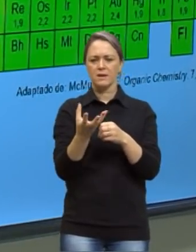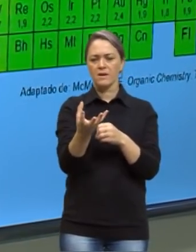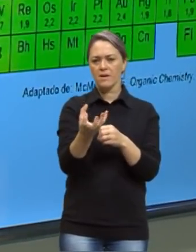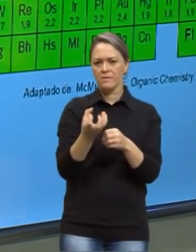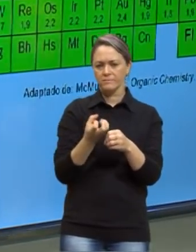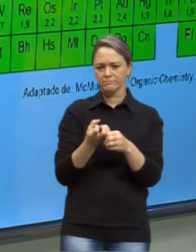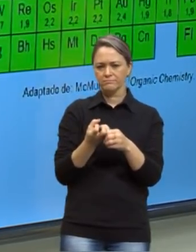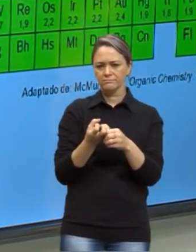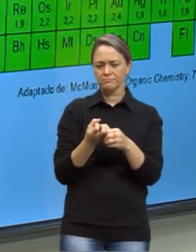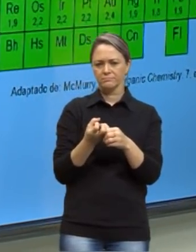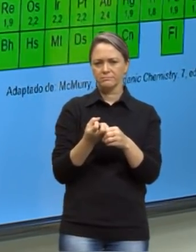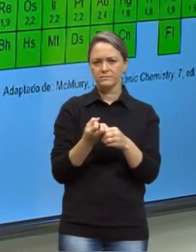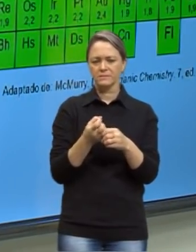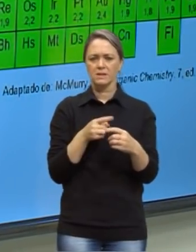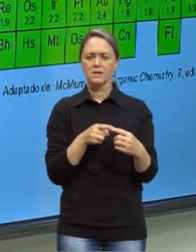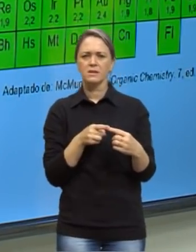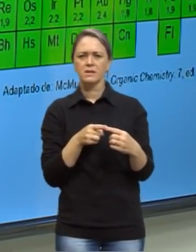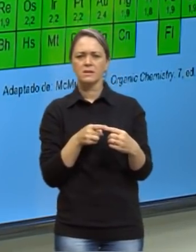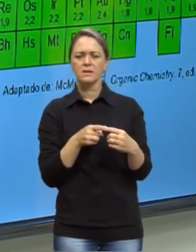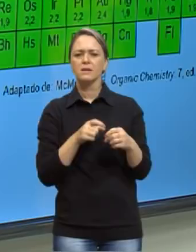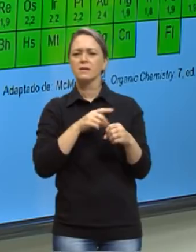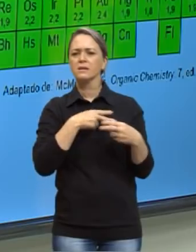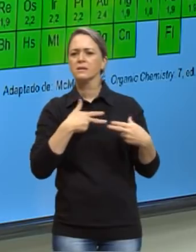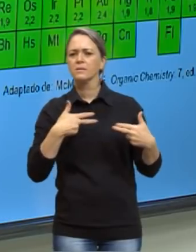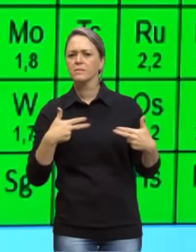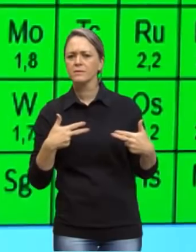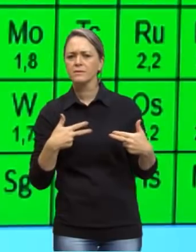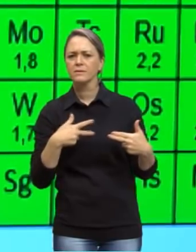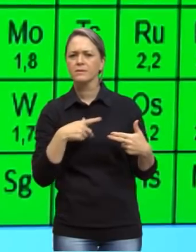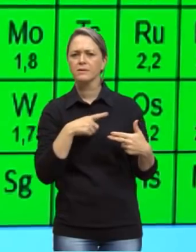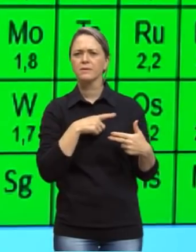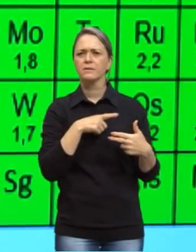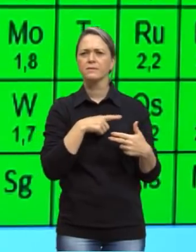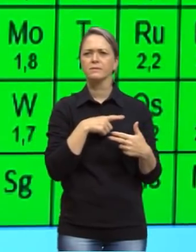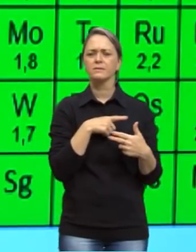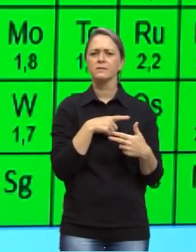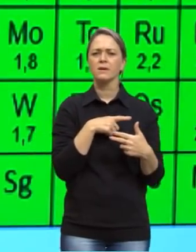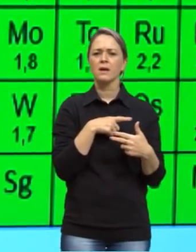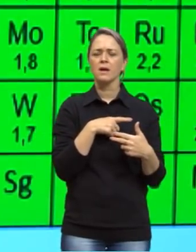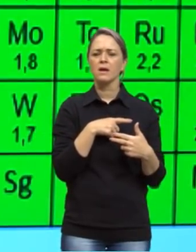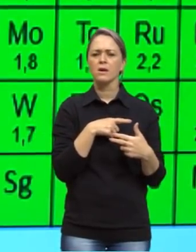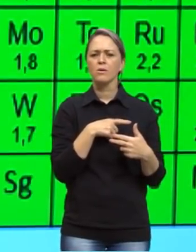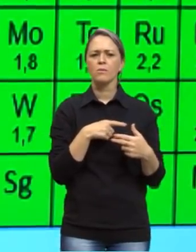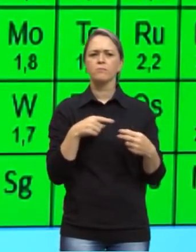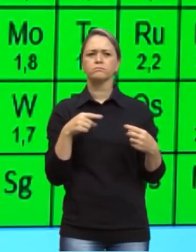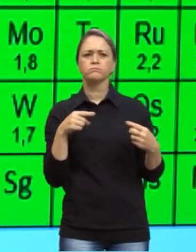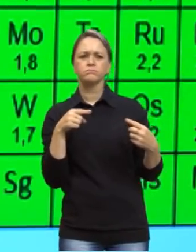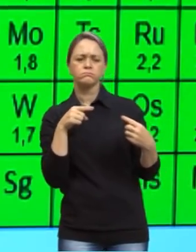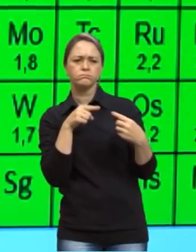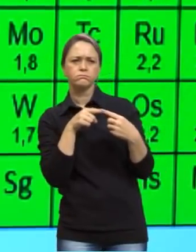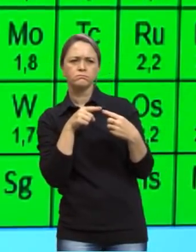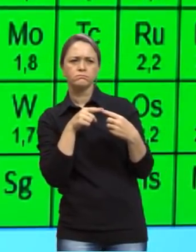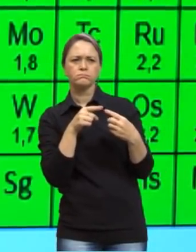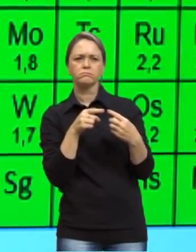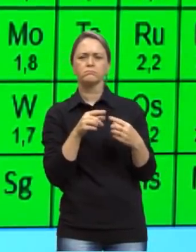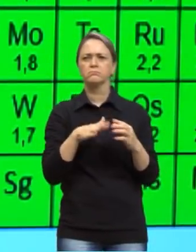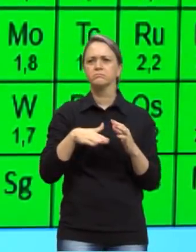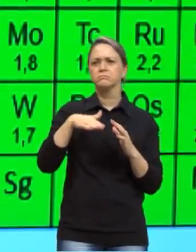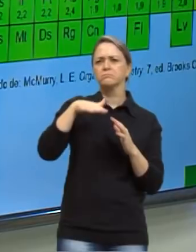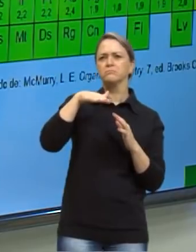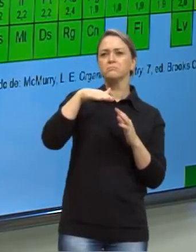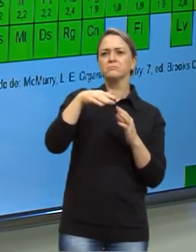afinidade eletrônica esses elementos aqui eles têm uma alta afinidade eletrônica ouça e